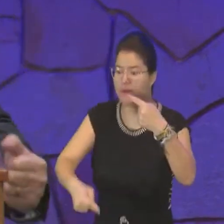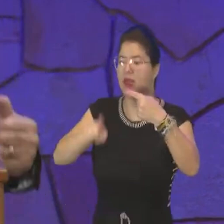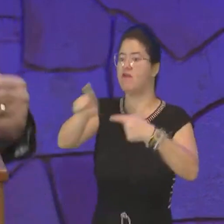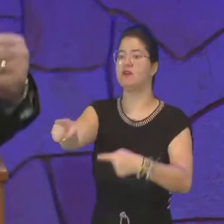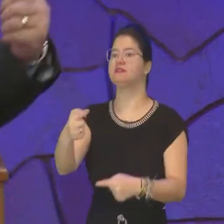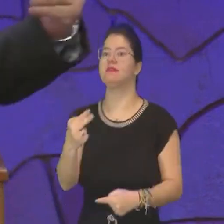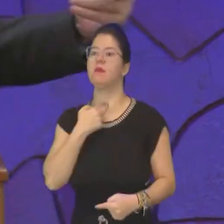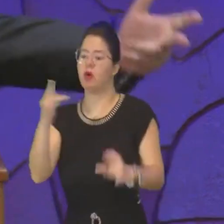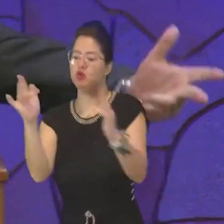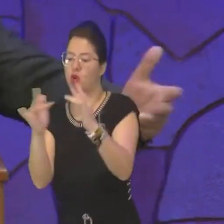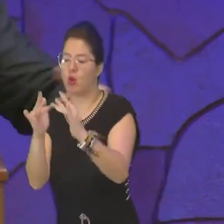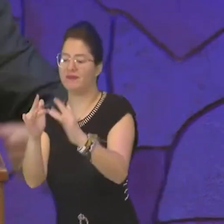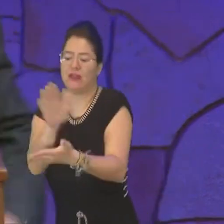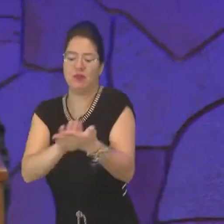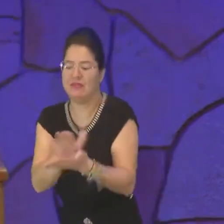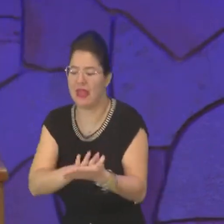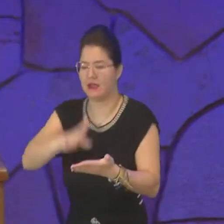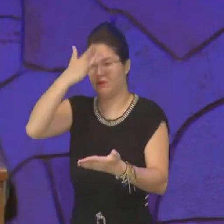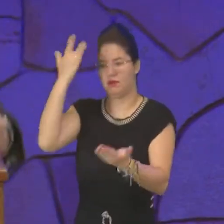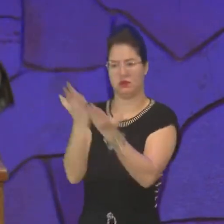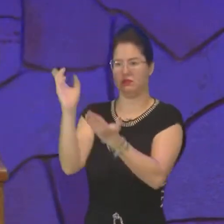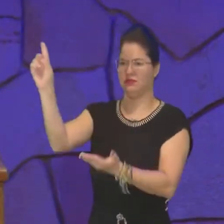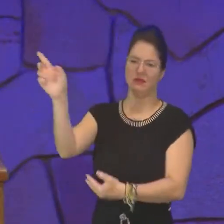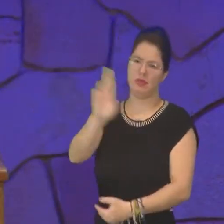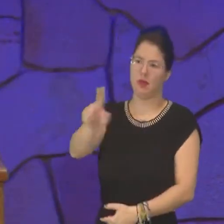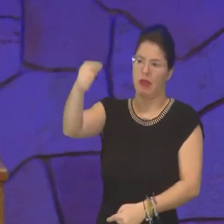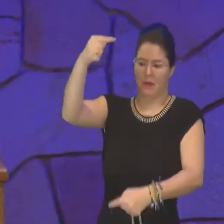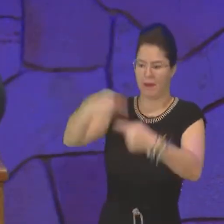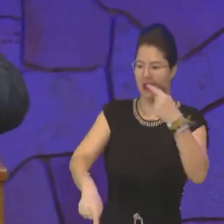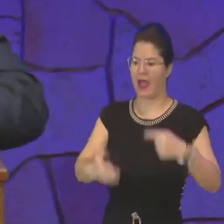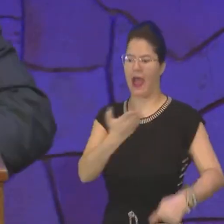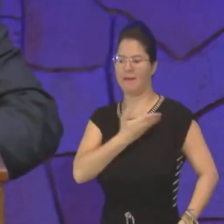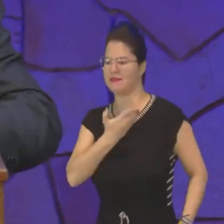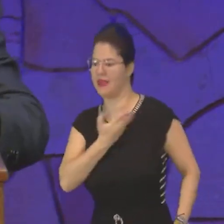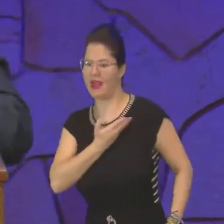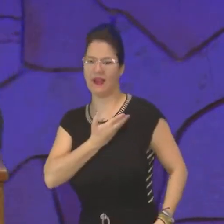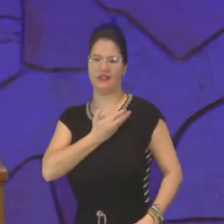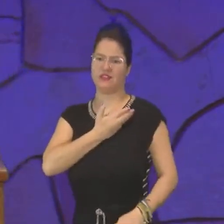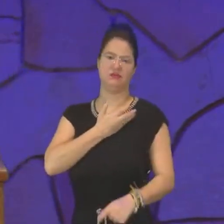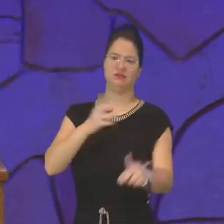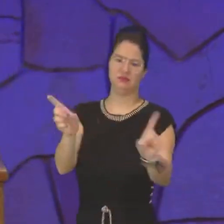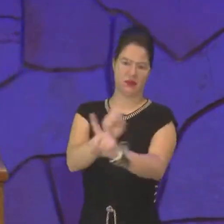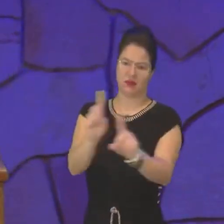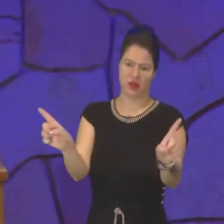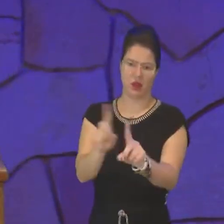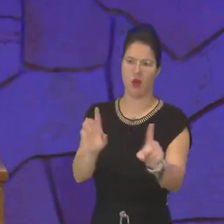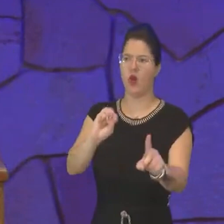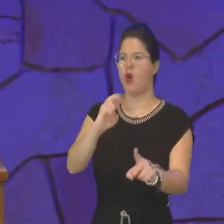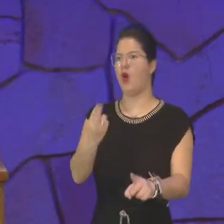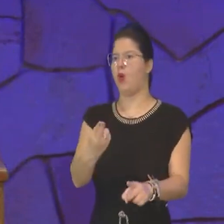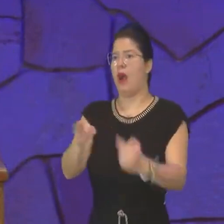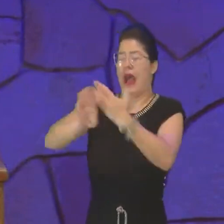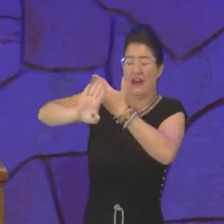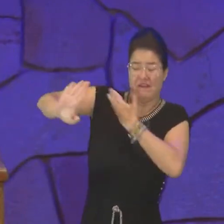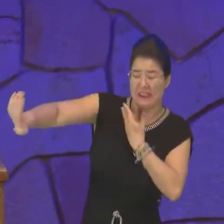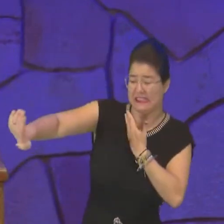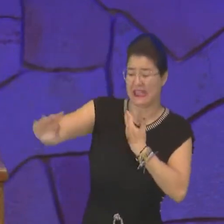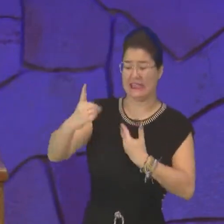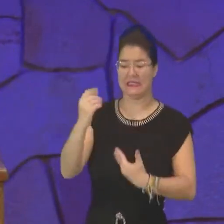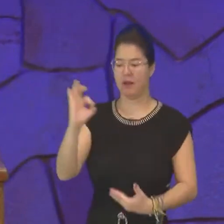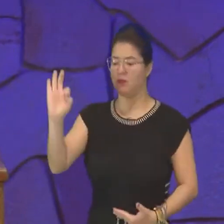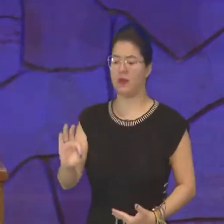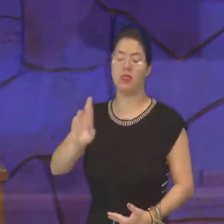proibindo de ter companheirismo, de ter algum tipo de amizade, de relação com pessoas que não sejam da nossa fé. Paulo não está